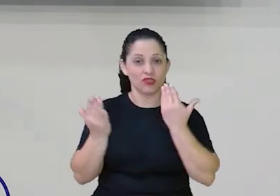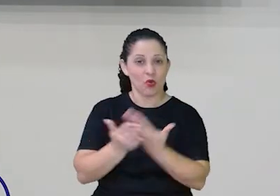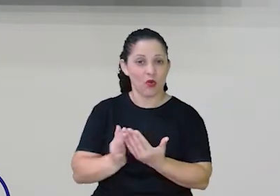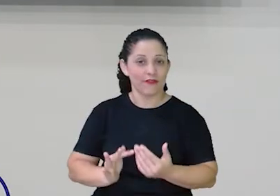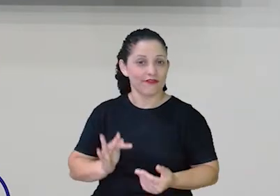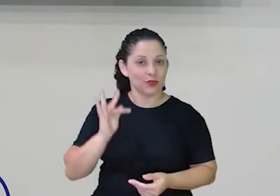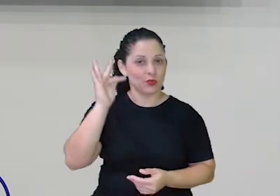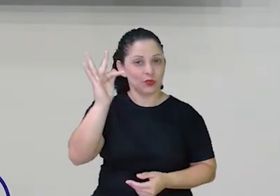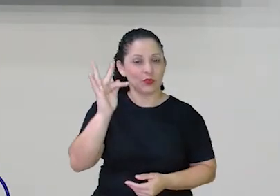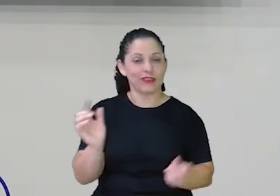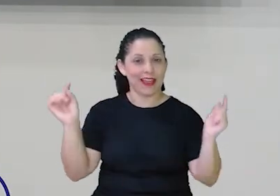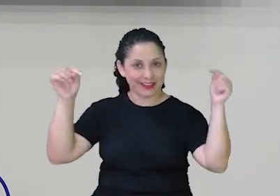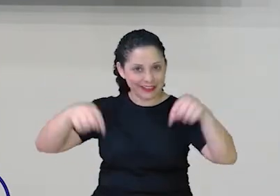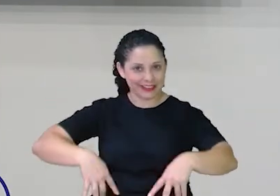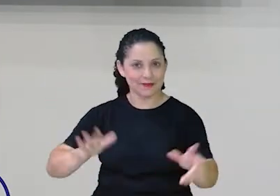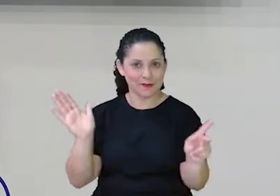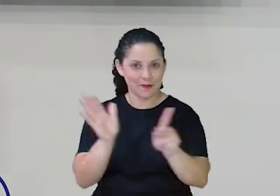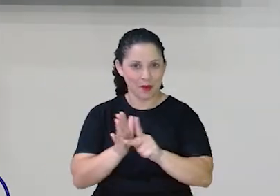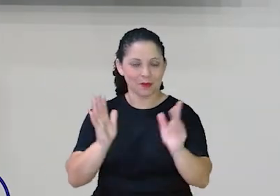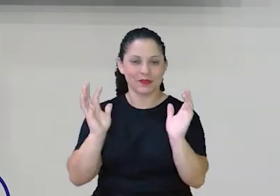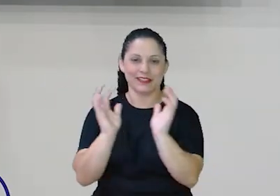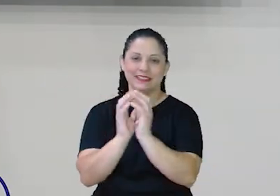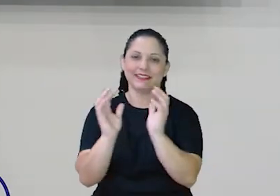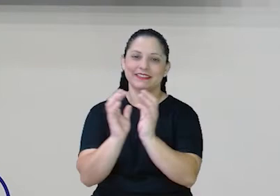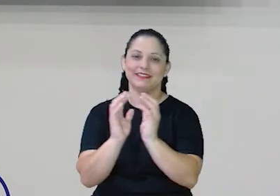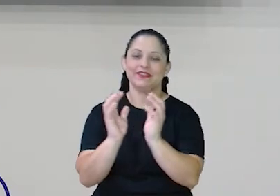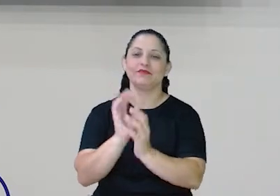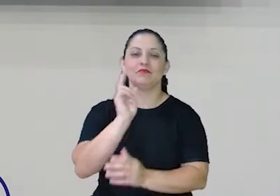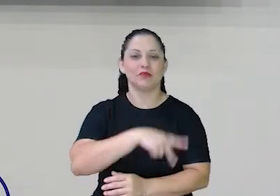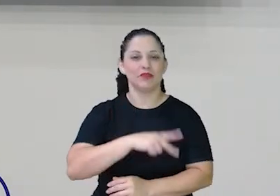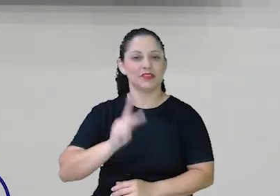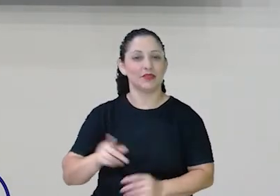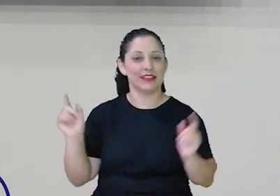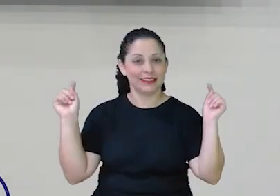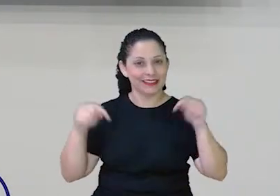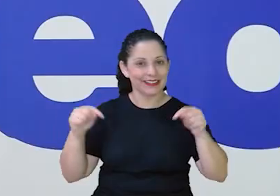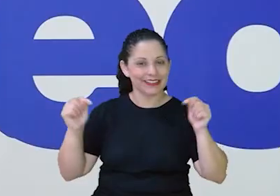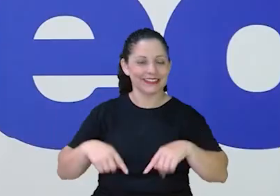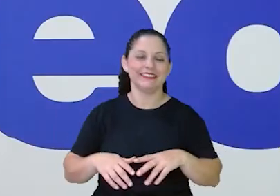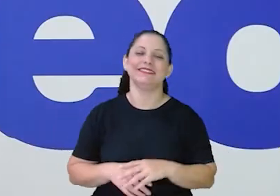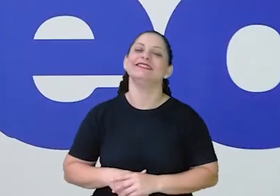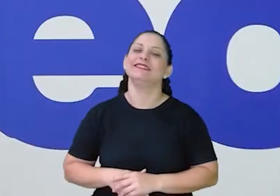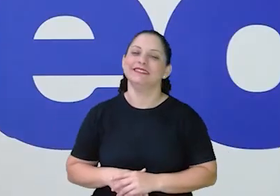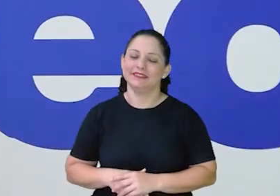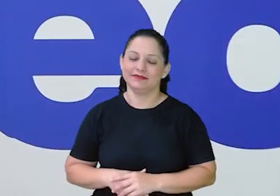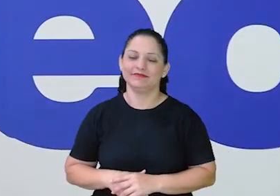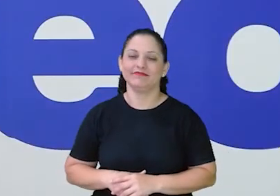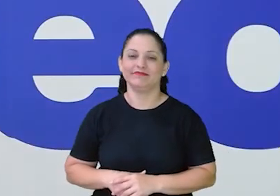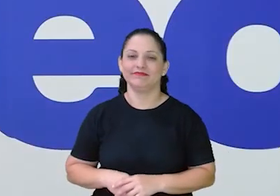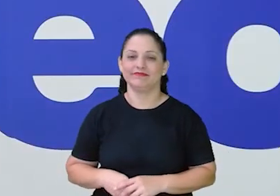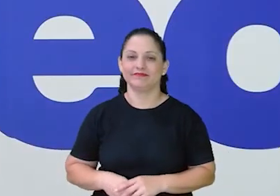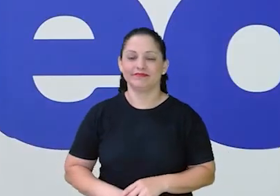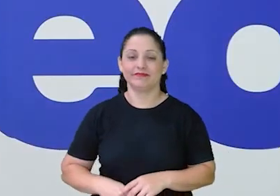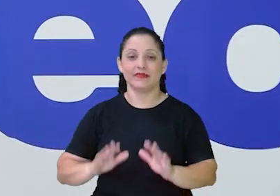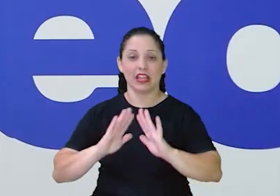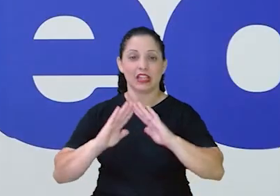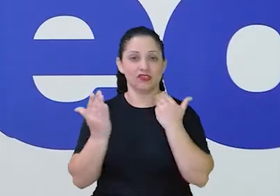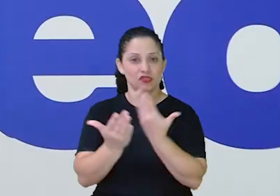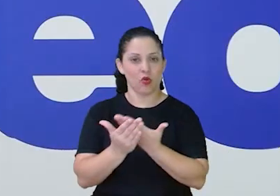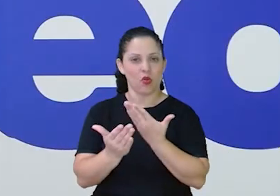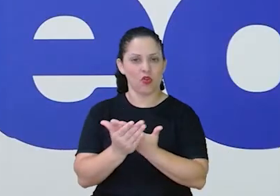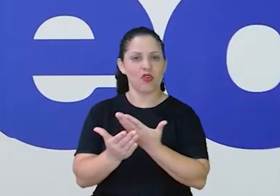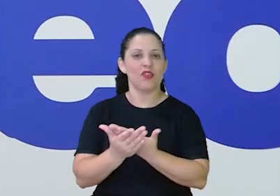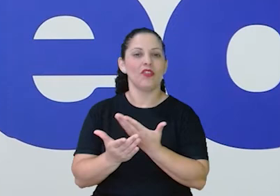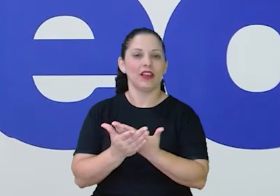todo feito aqui, tá? Então vale a pena, que é assim uma professora daqui. Isso, exatamente, porque é da escola ambiental